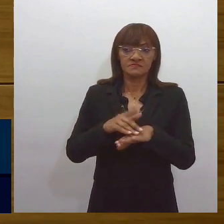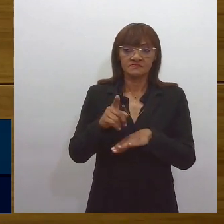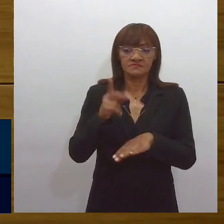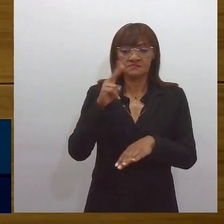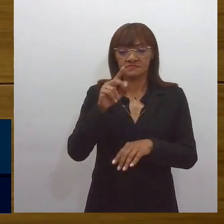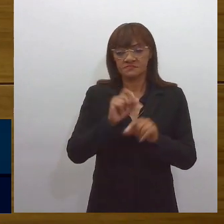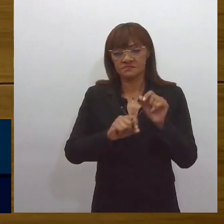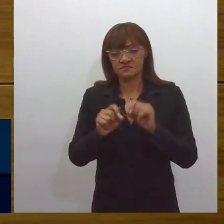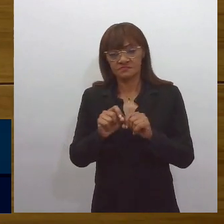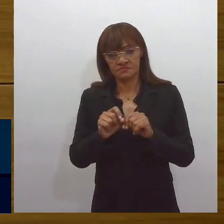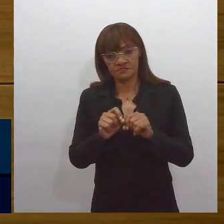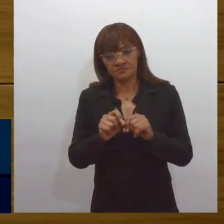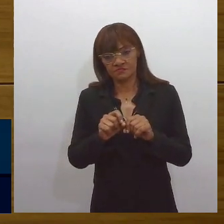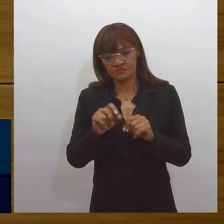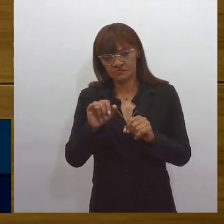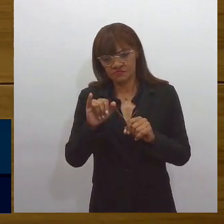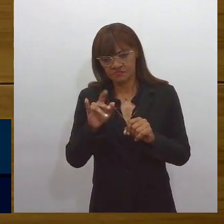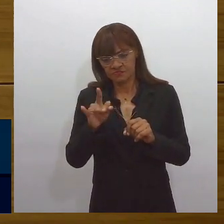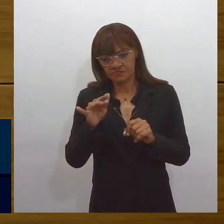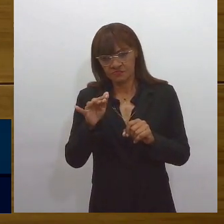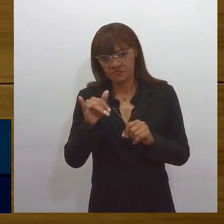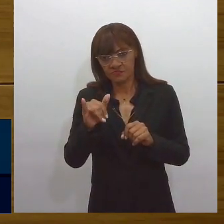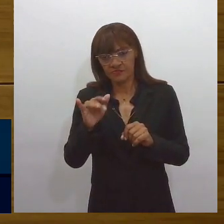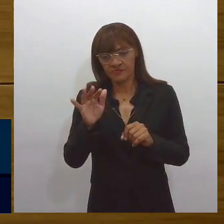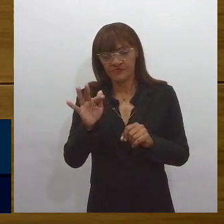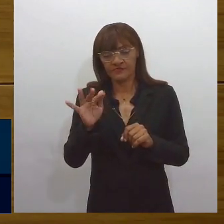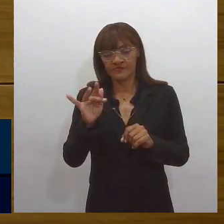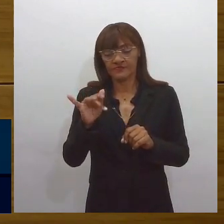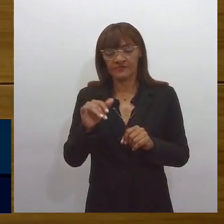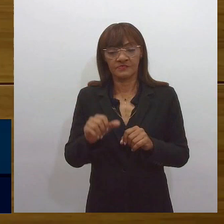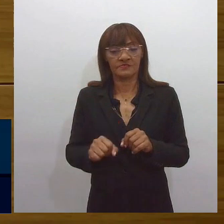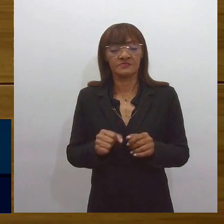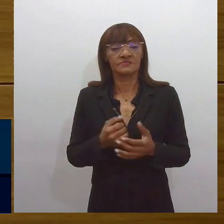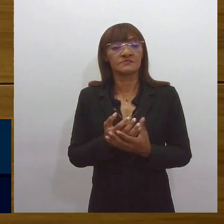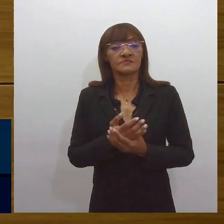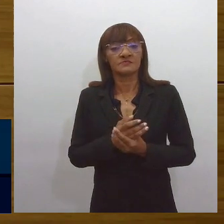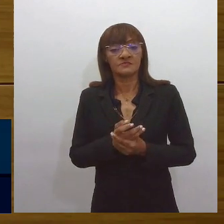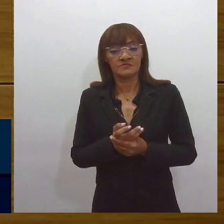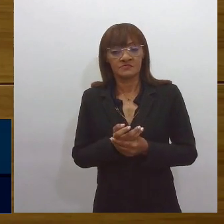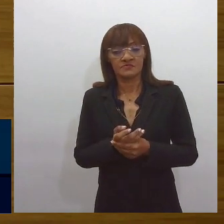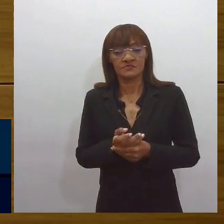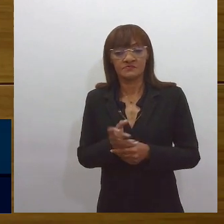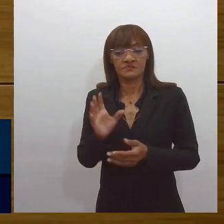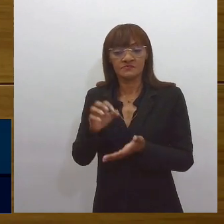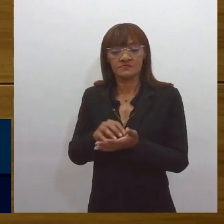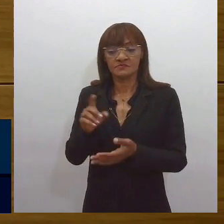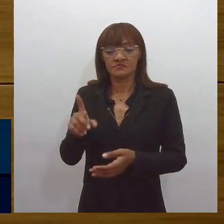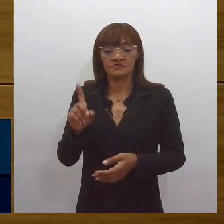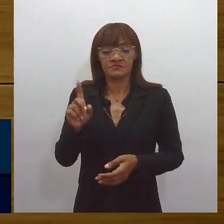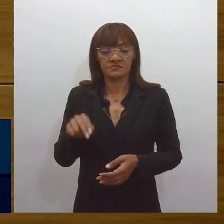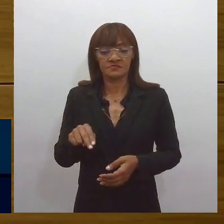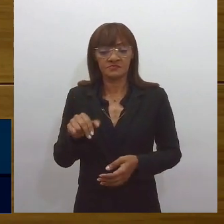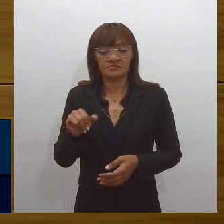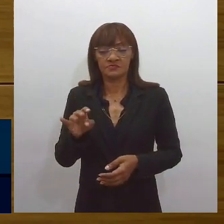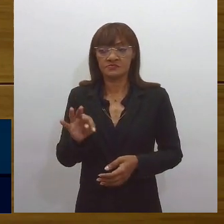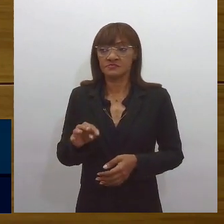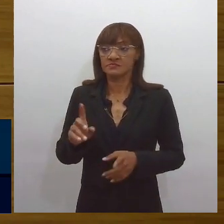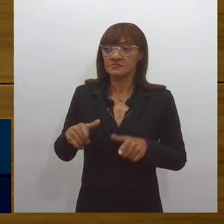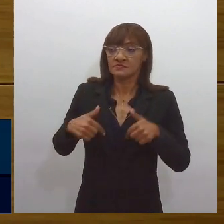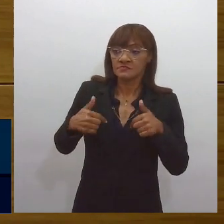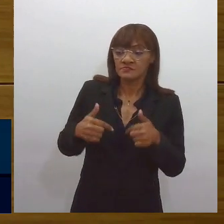professora Rute que a gente o denite e o ifs a gente tá lutando aí juntos para ver se a gente consegue fazer um bom